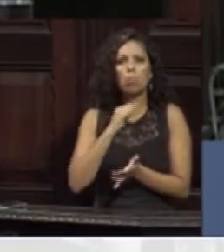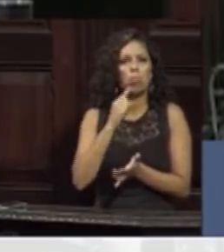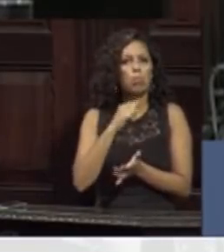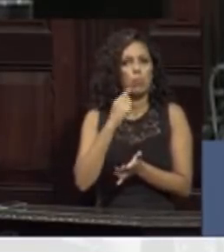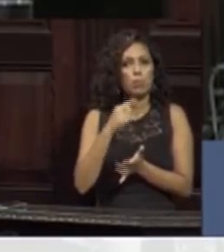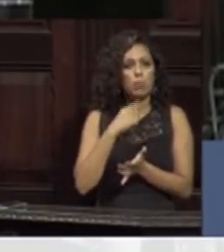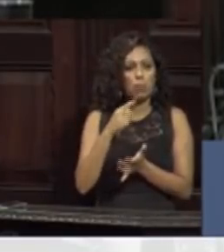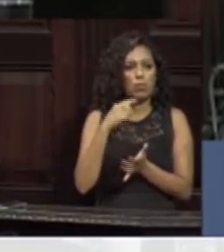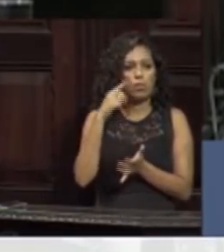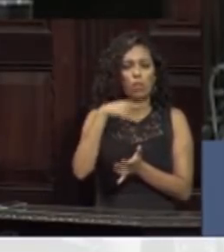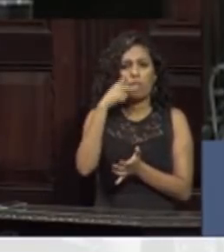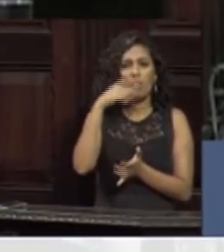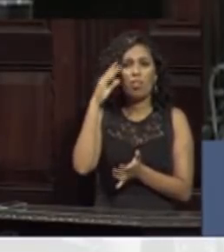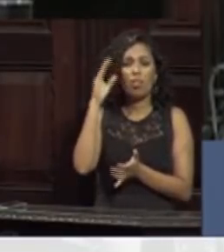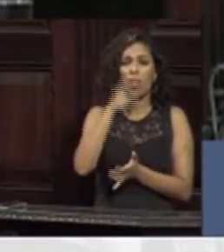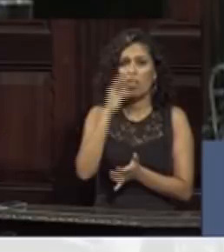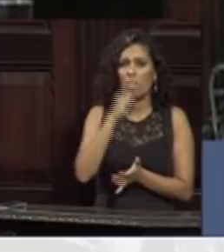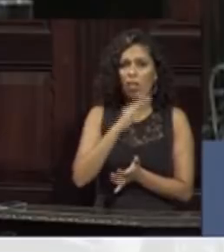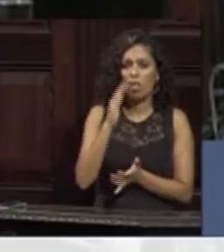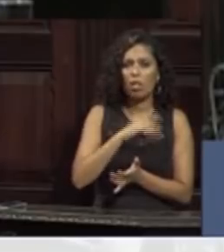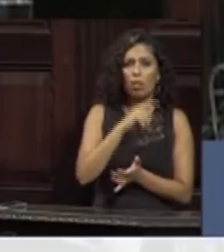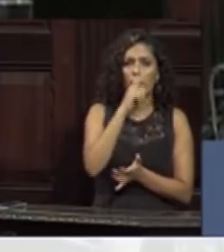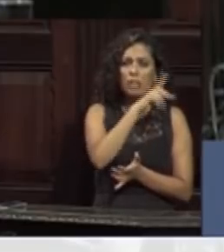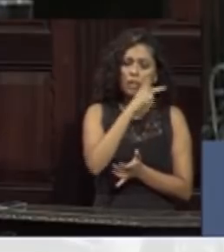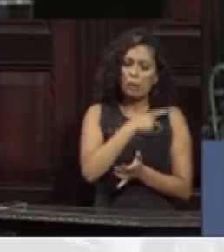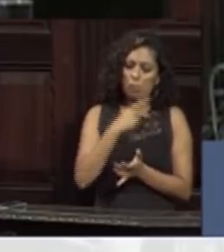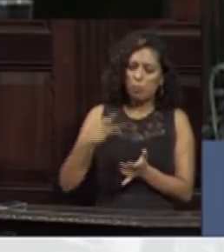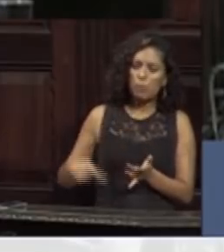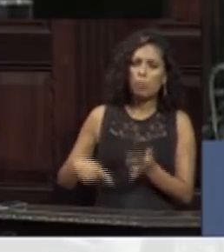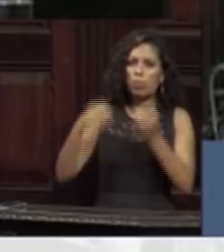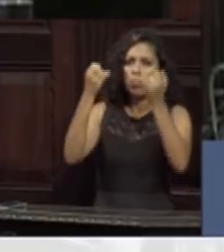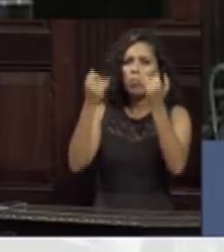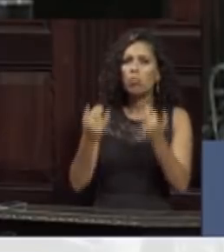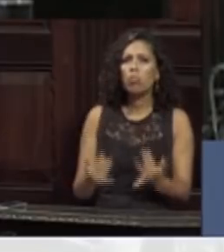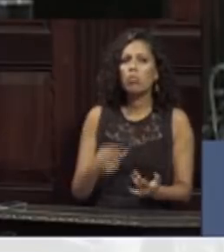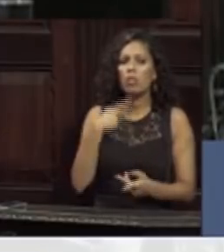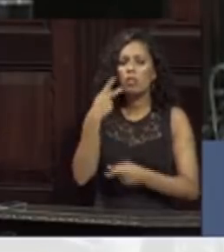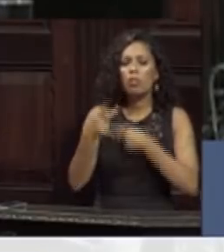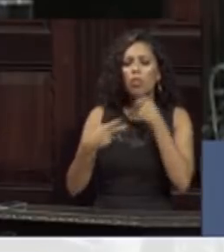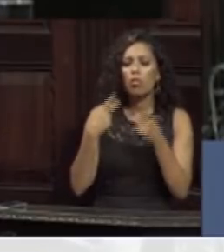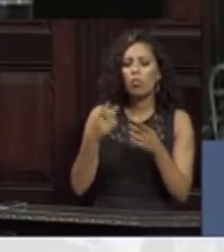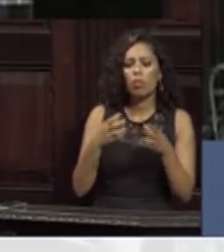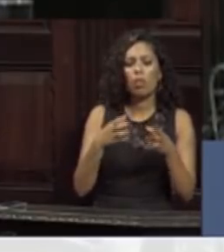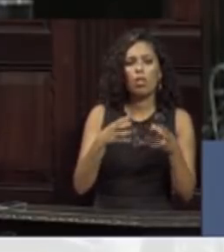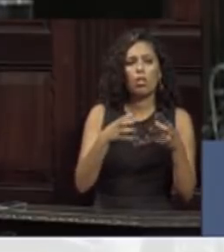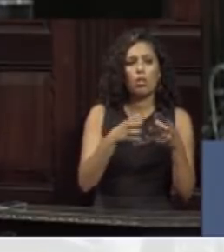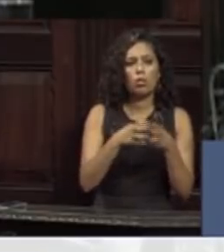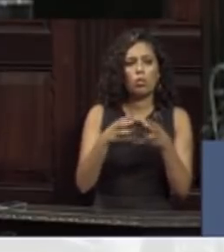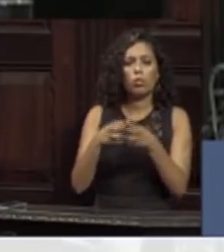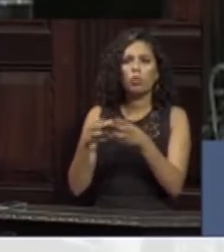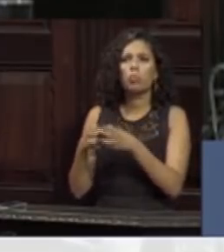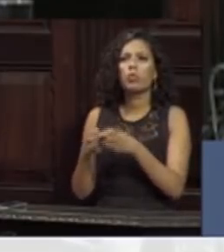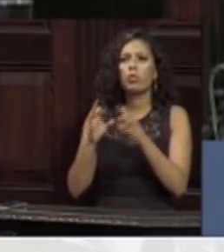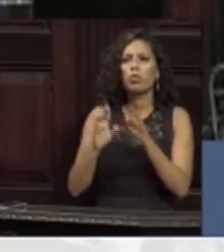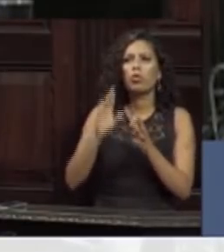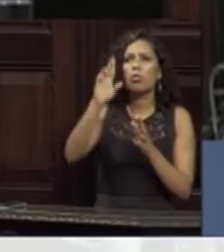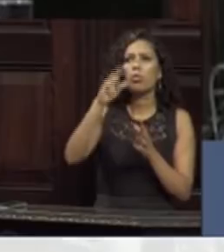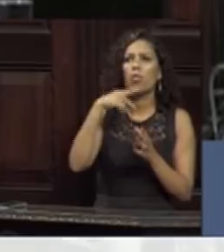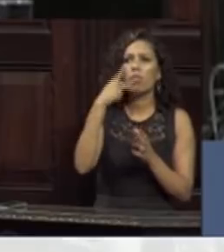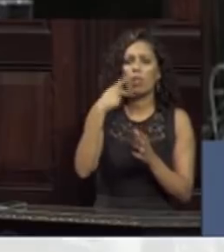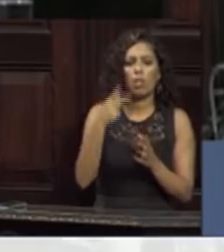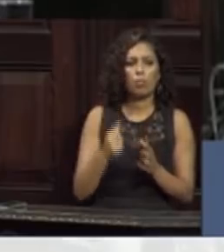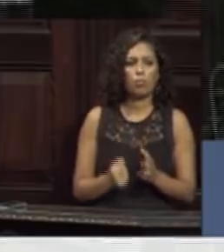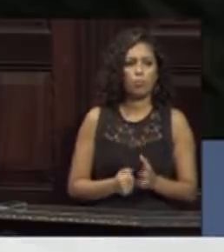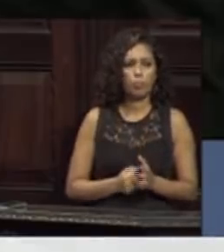Finanças, Fiscalização Financeira e Controle, favorável. Relatores, deputado André Lazzaroni, Conte Bittencourt, Luiz Paulo e Gustavo Tutuca. Pela ordem, presidente. Só para Vossa